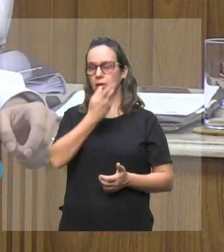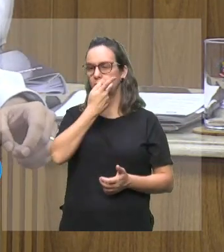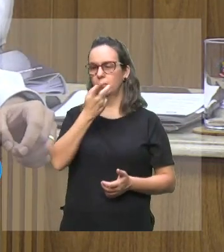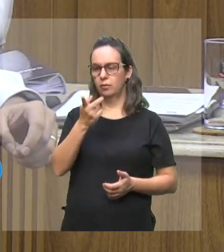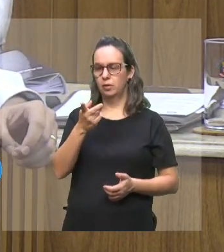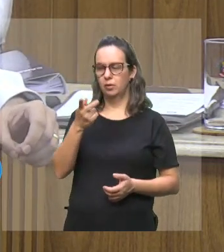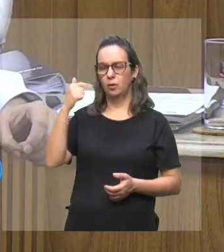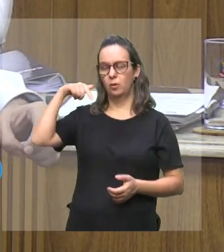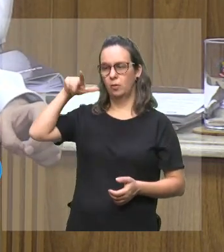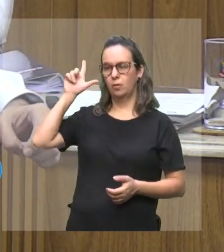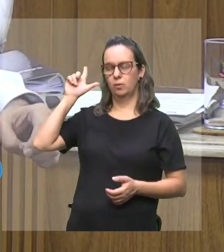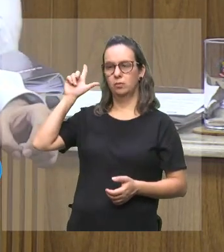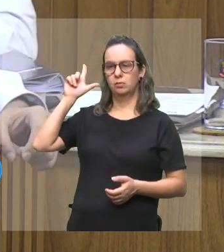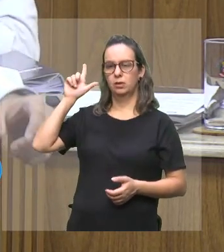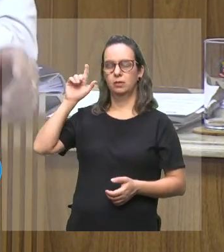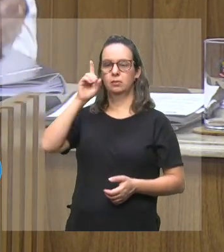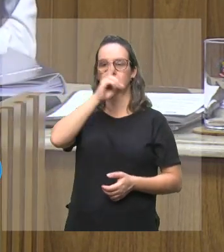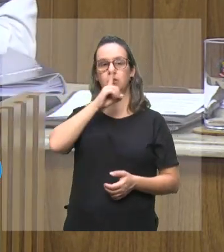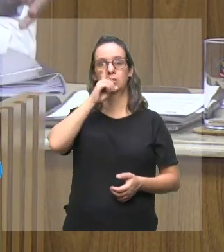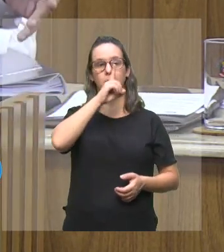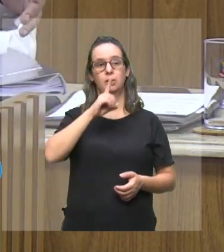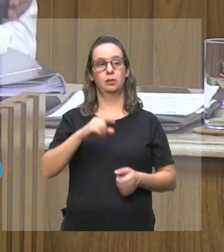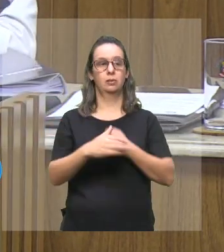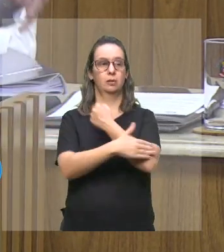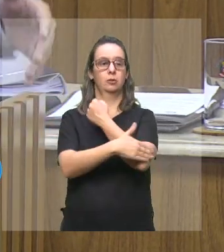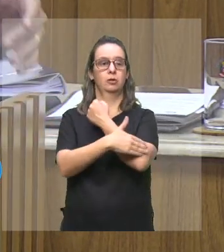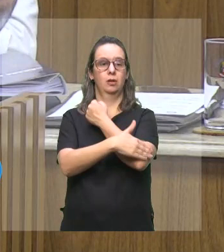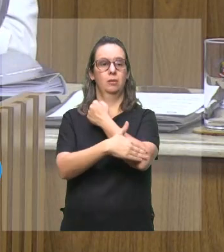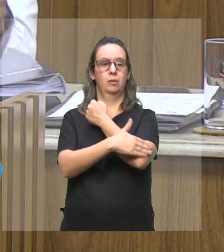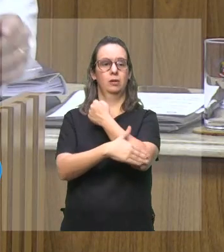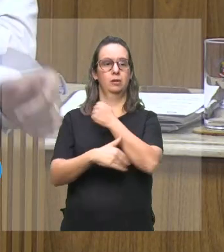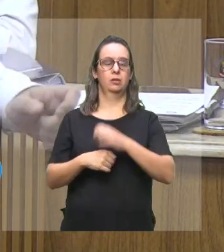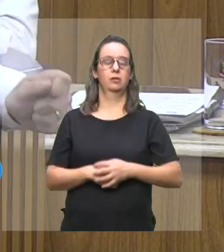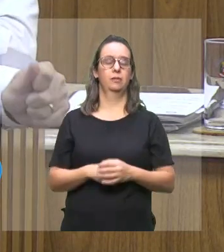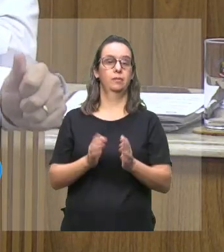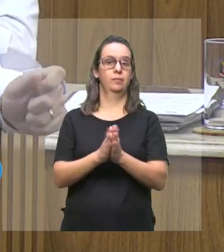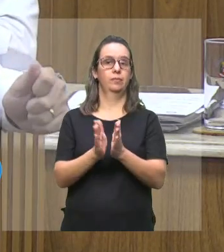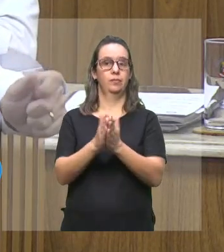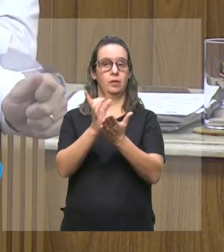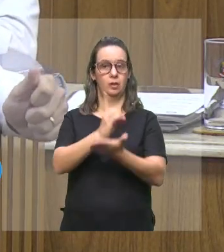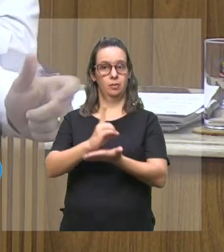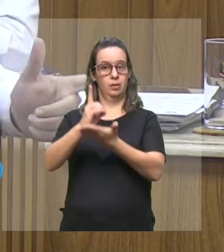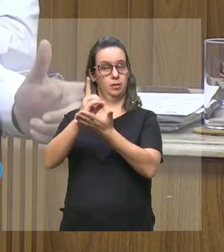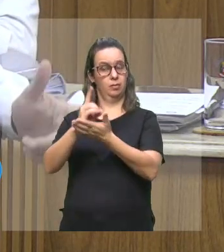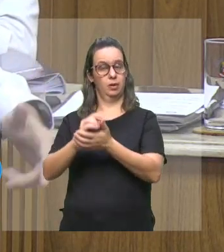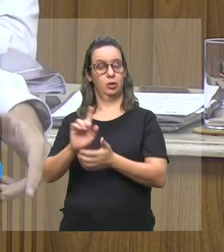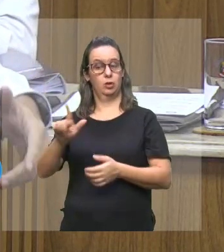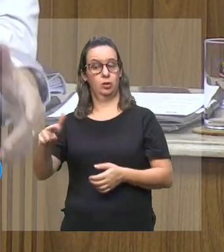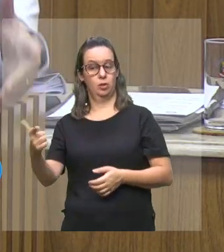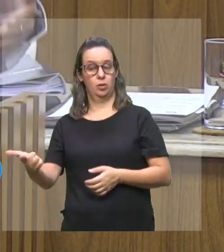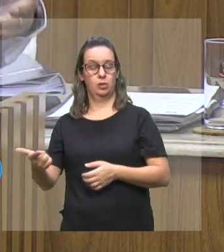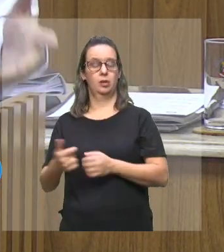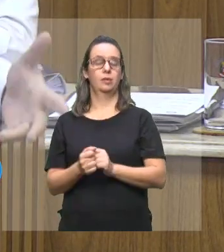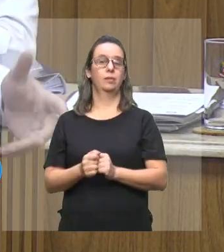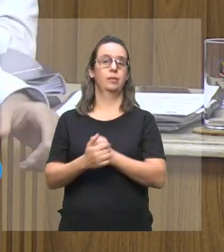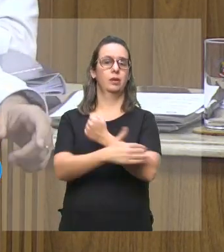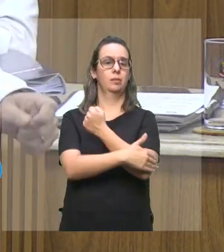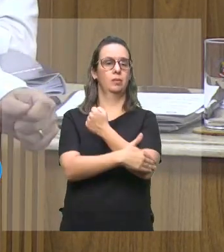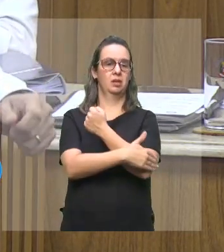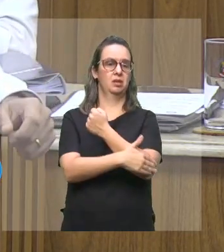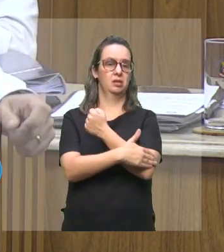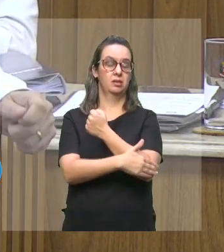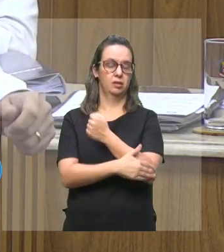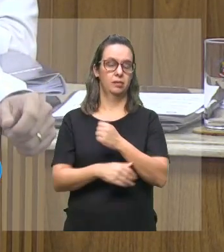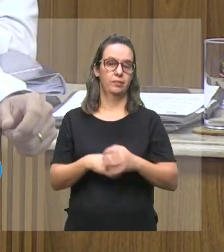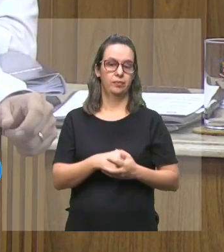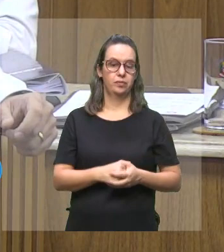Bíblia e na praça que tem ali na Rua Carlos Gomes com a Rua Cândido Mota. São duas praças na região central do